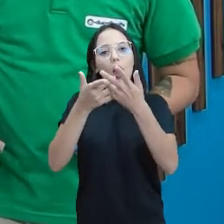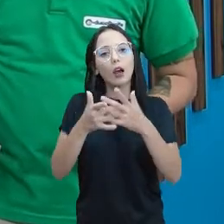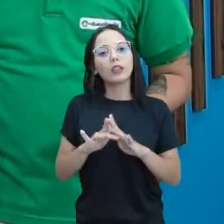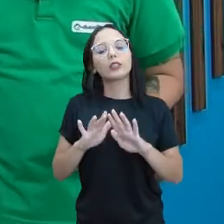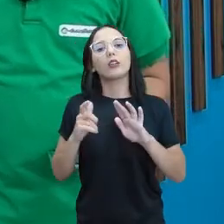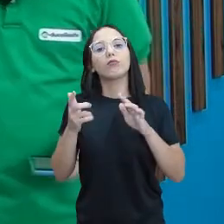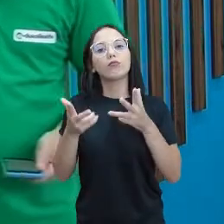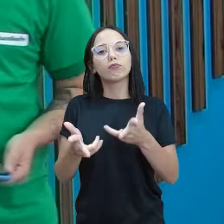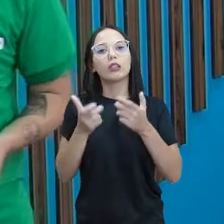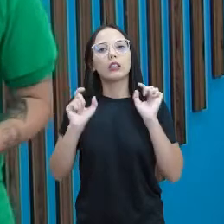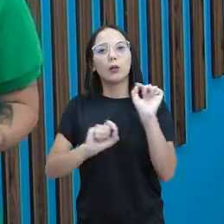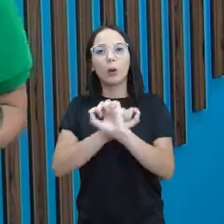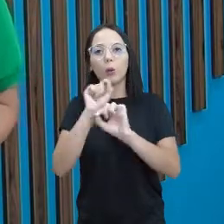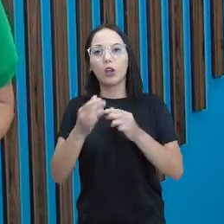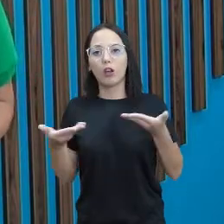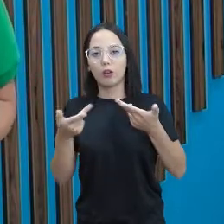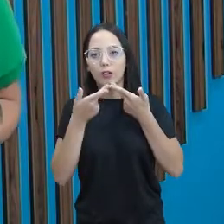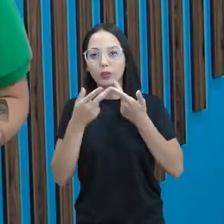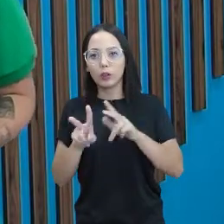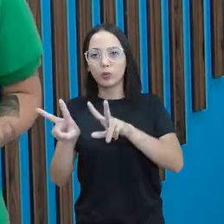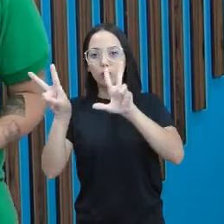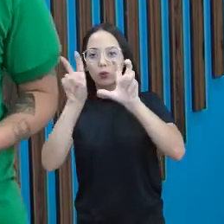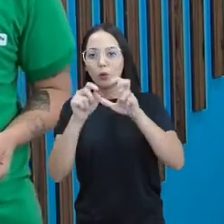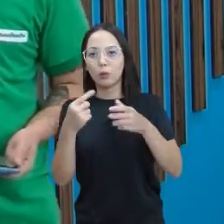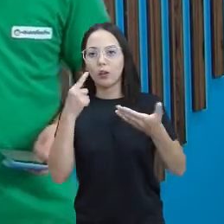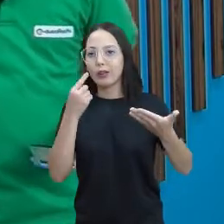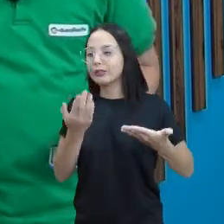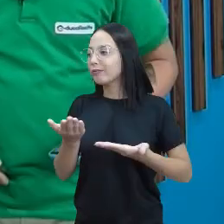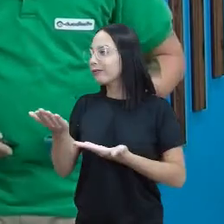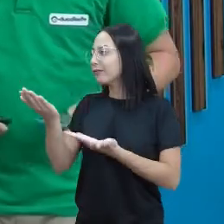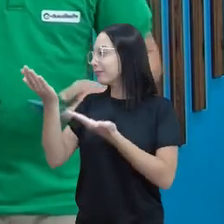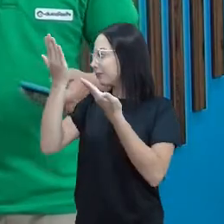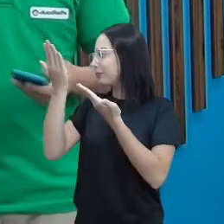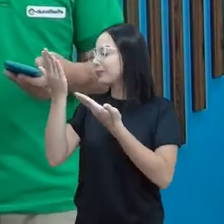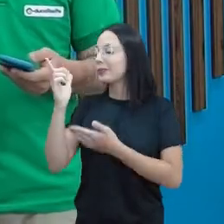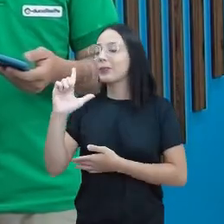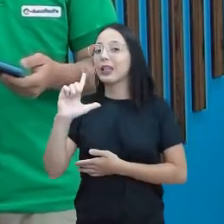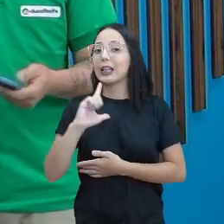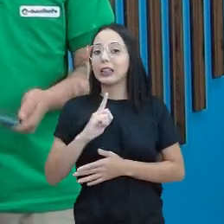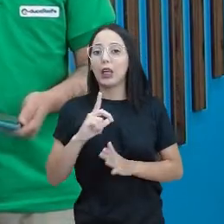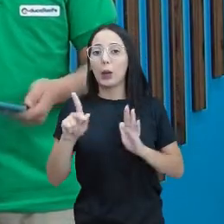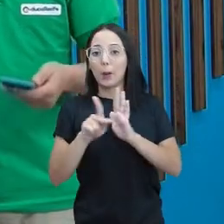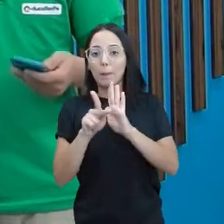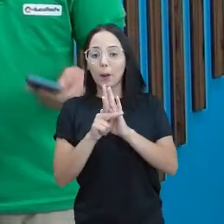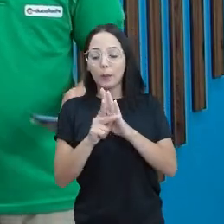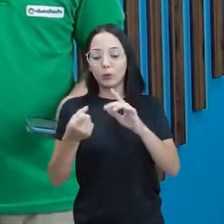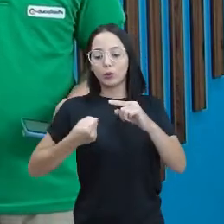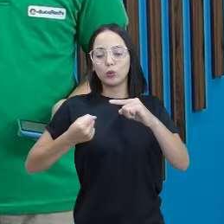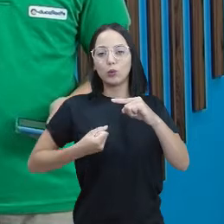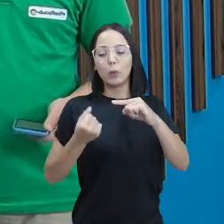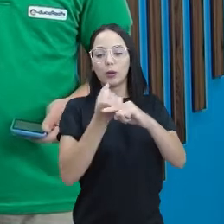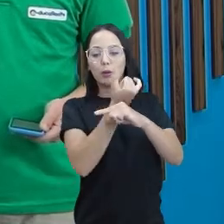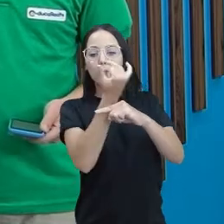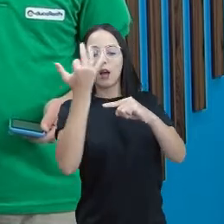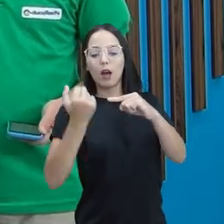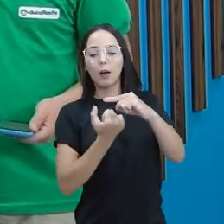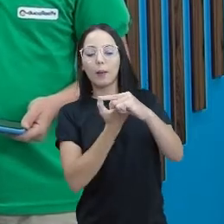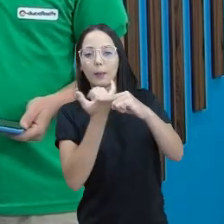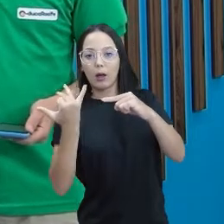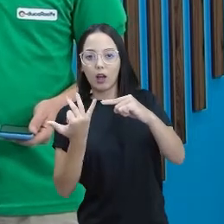perceba que agora eu estou falando dessa situação aí. Ou seja, eu tenho uma potenciação com o